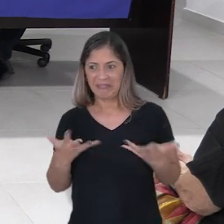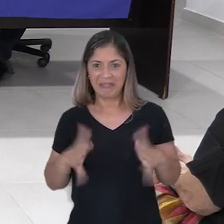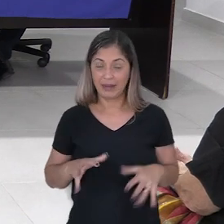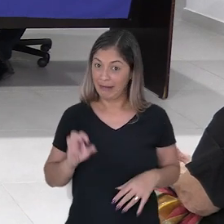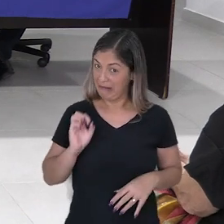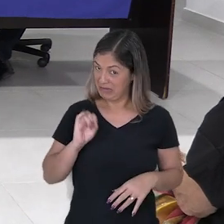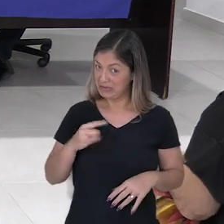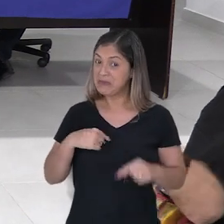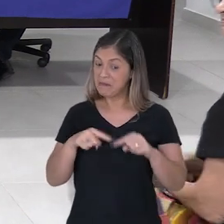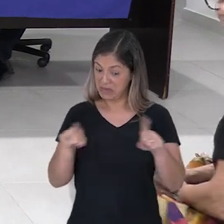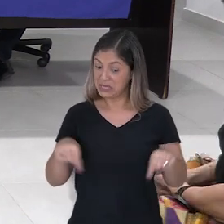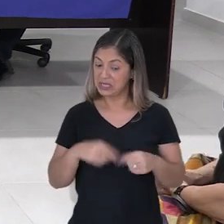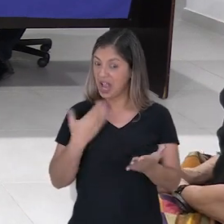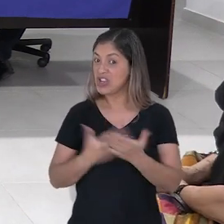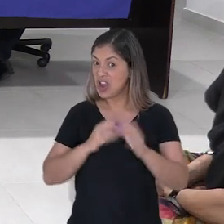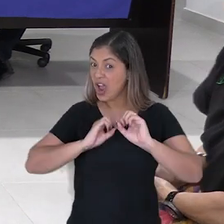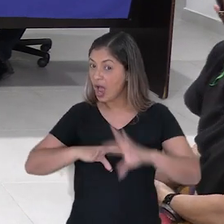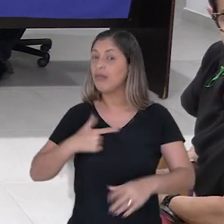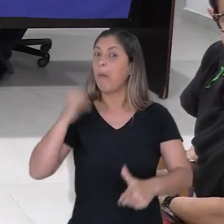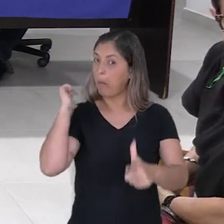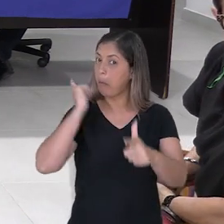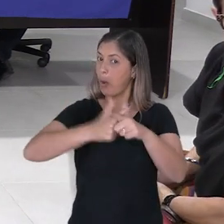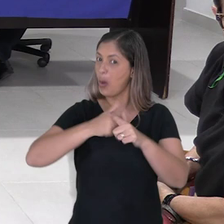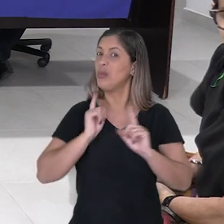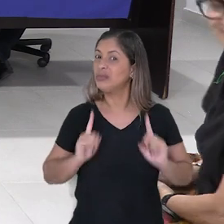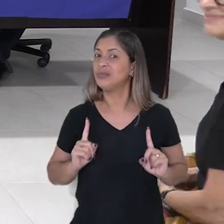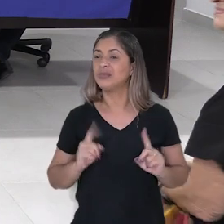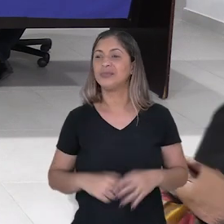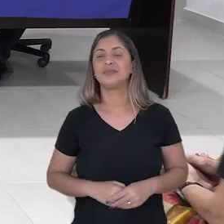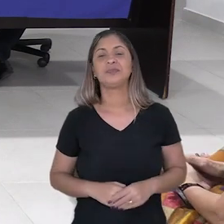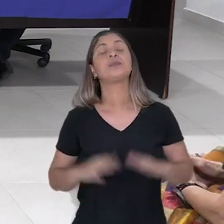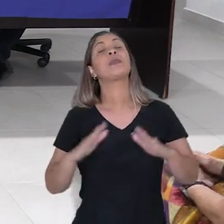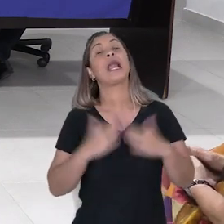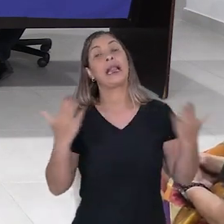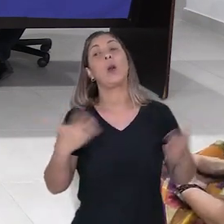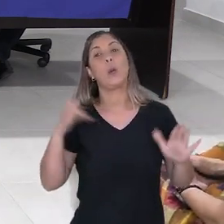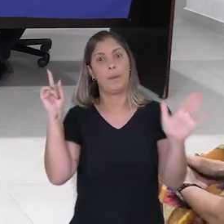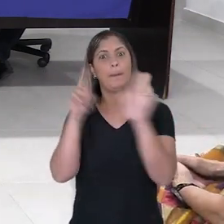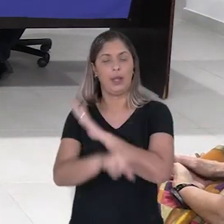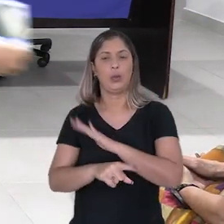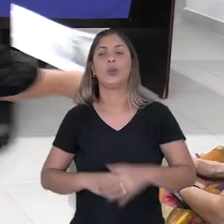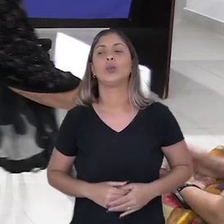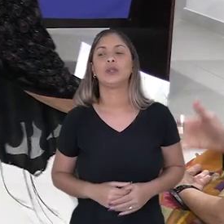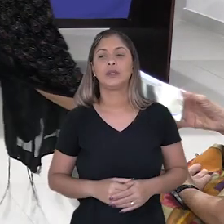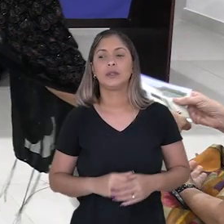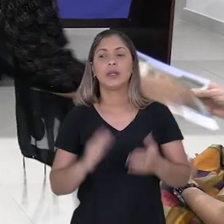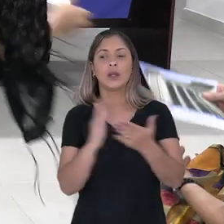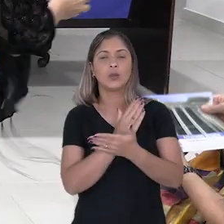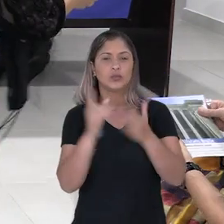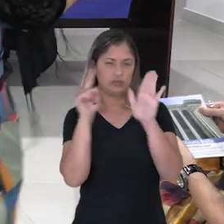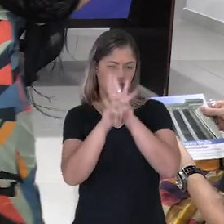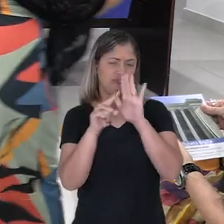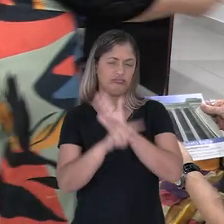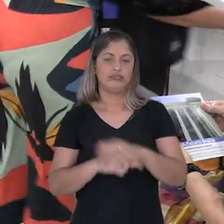fosse minha sala de aula, vocês iriam levar uma bronca. Então, deixa eu fazer alguns